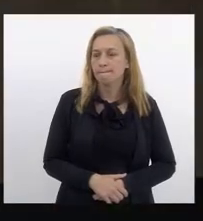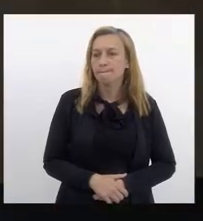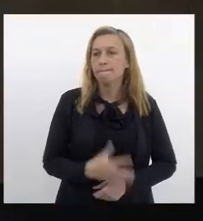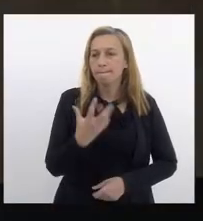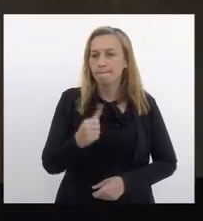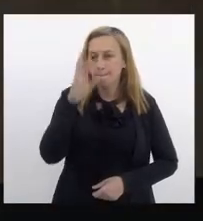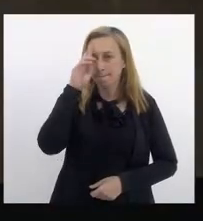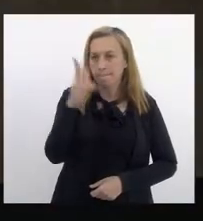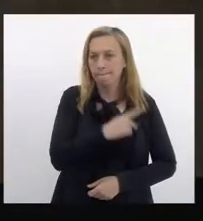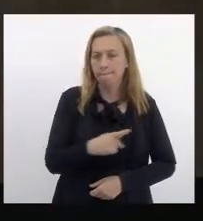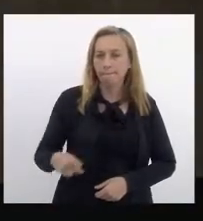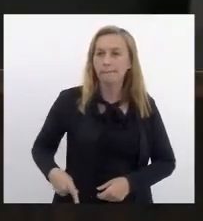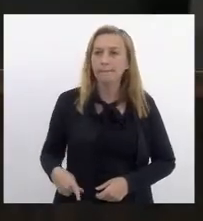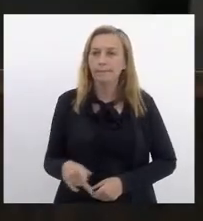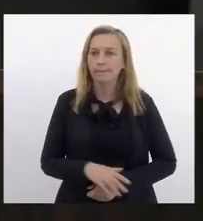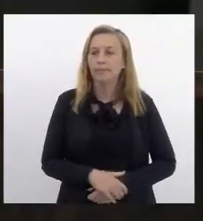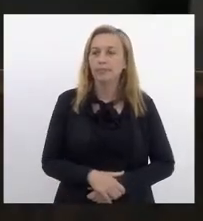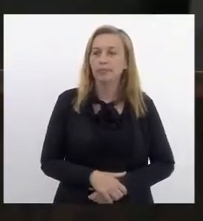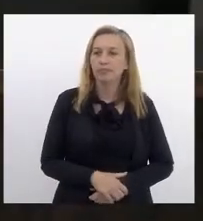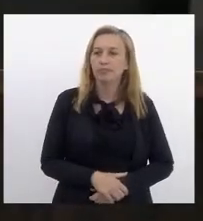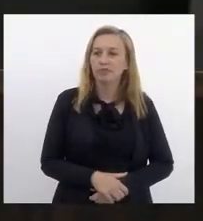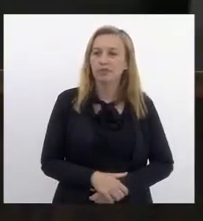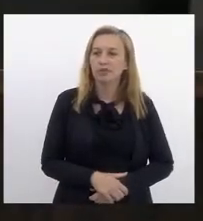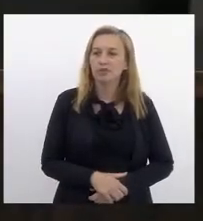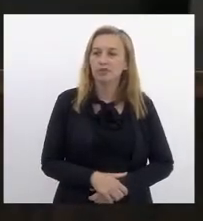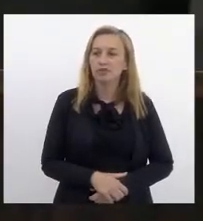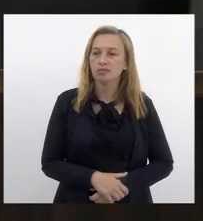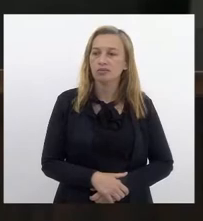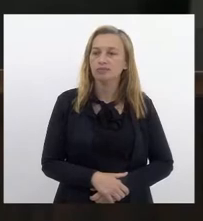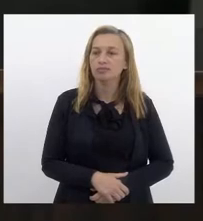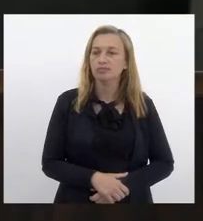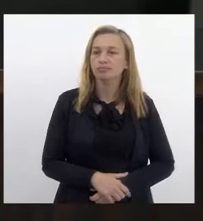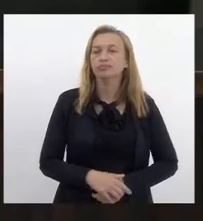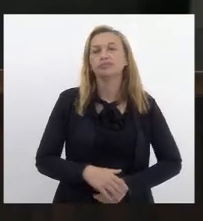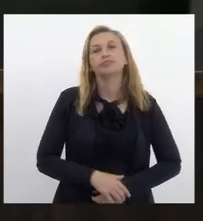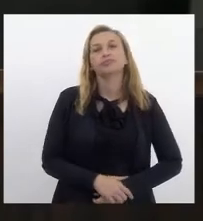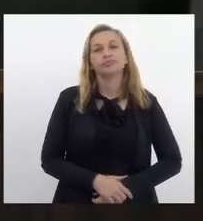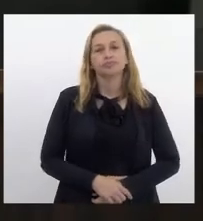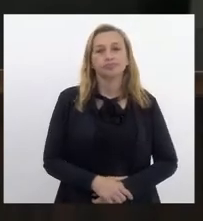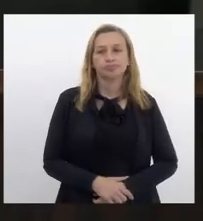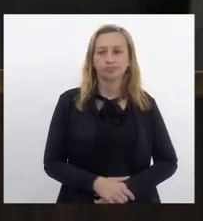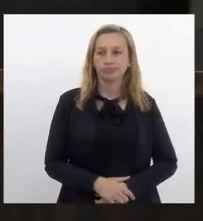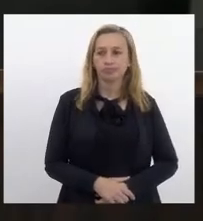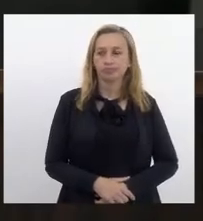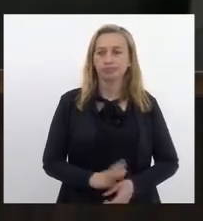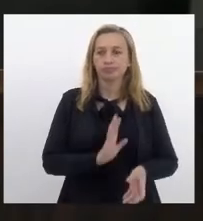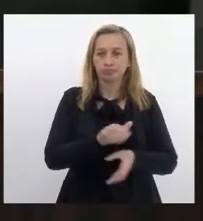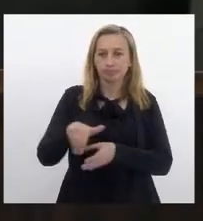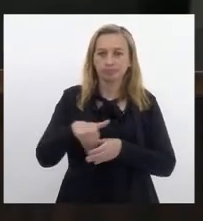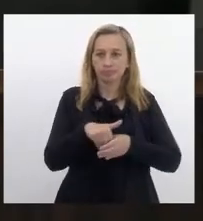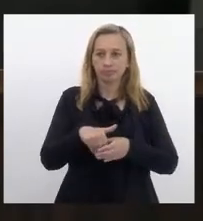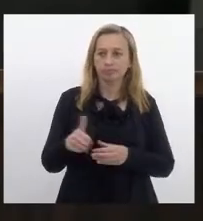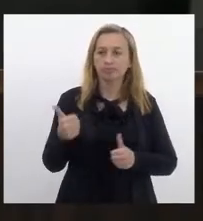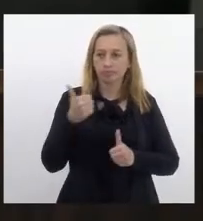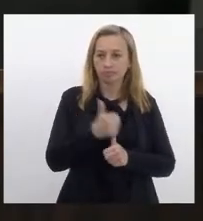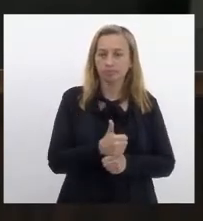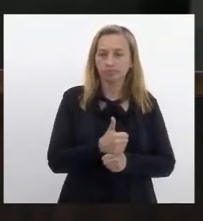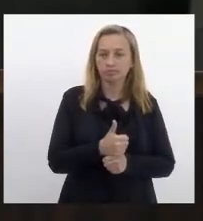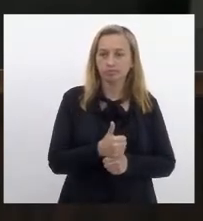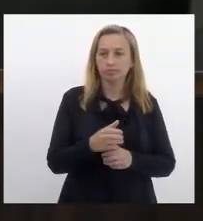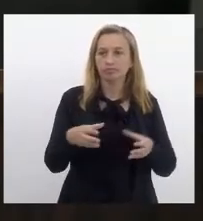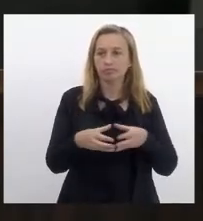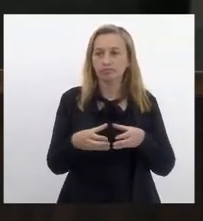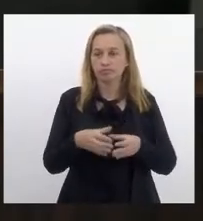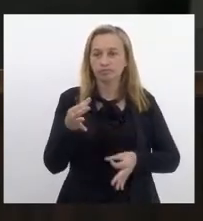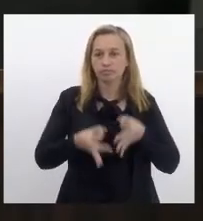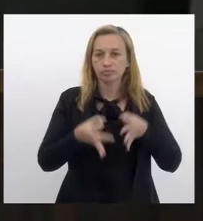Parecer favorável, presidente. Quem fala? Os pareceres emitidos... Em votação, o substitutivo da Comissão de